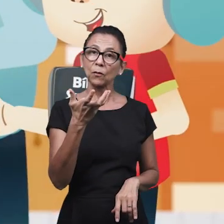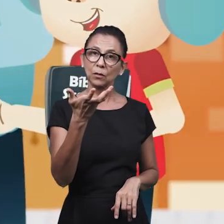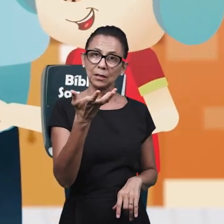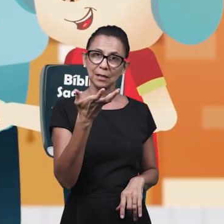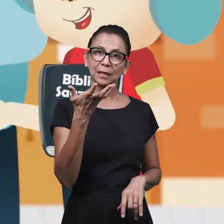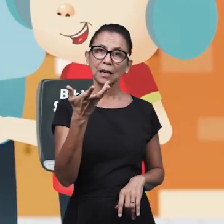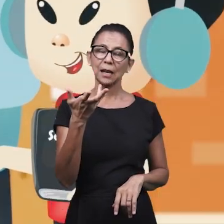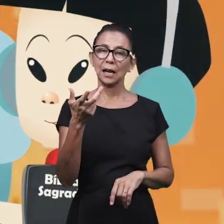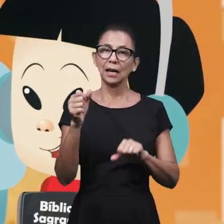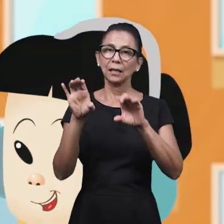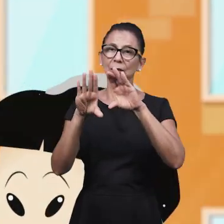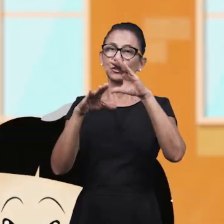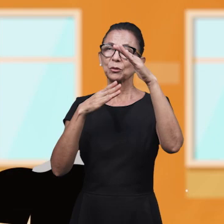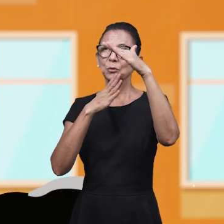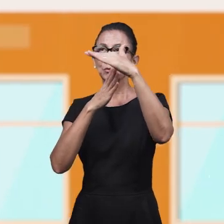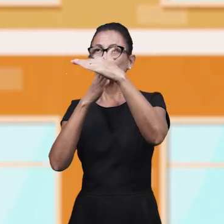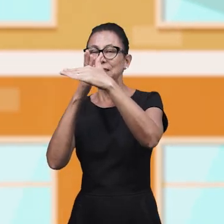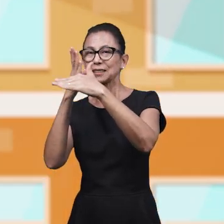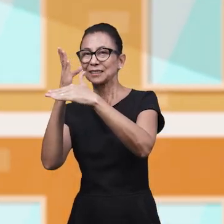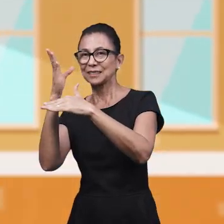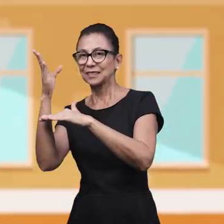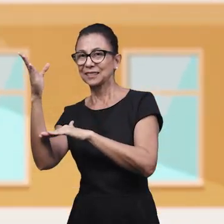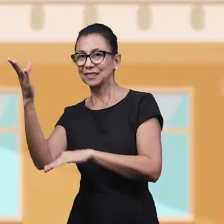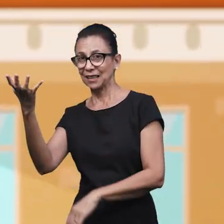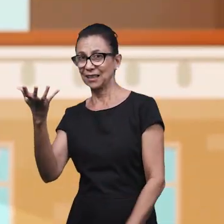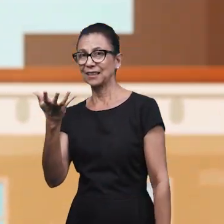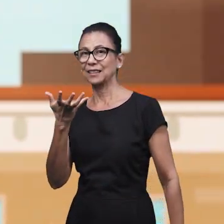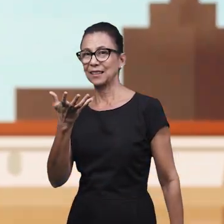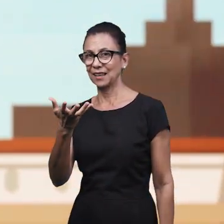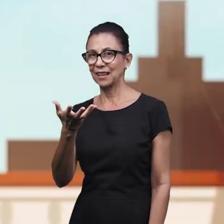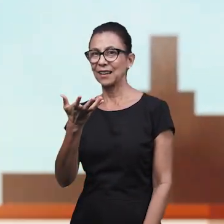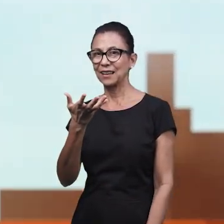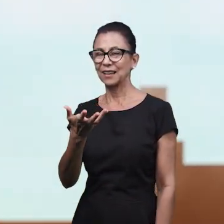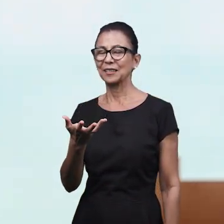Quem quer subir para o céu,